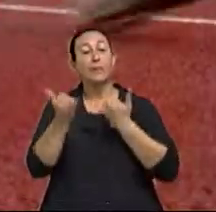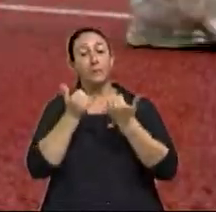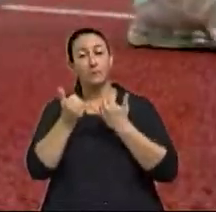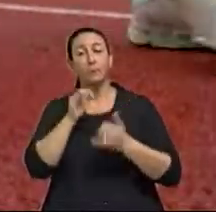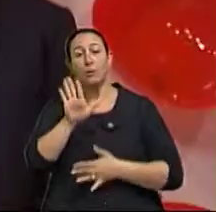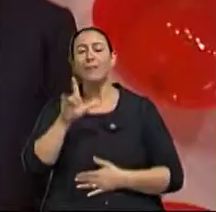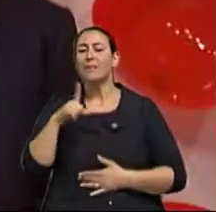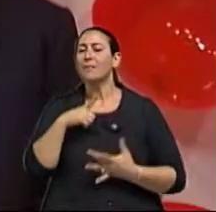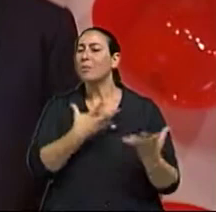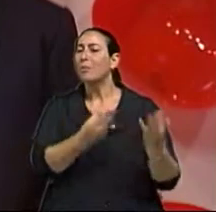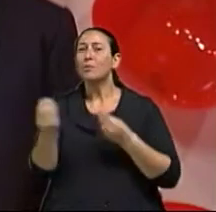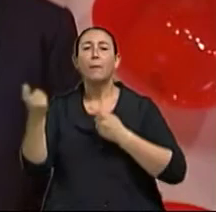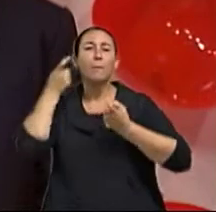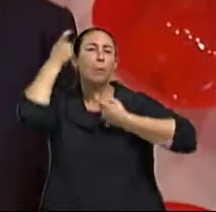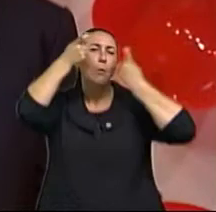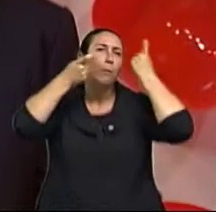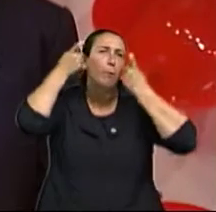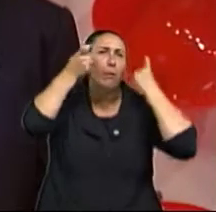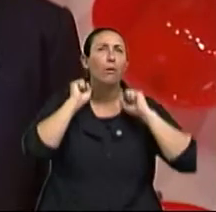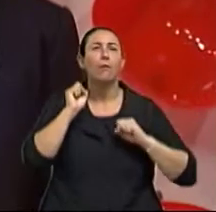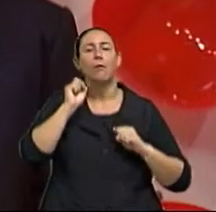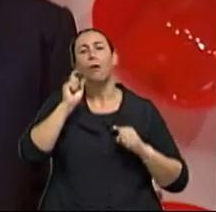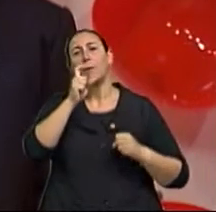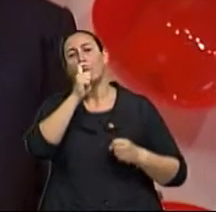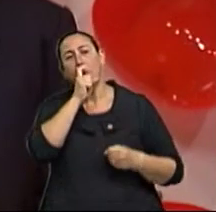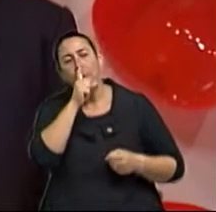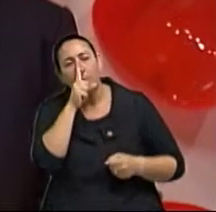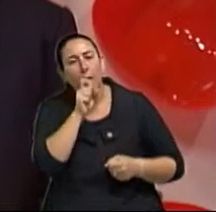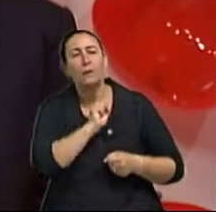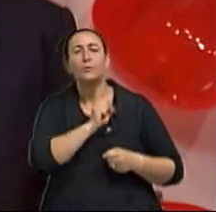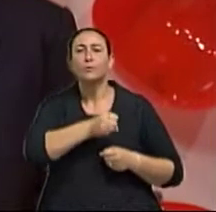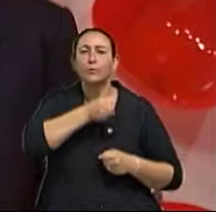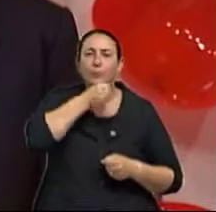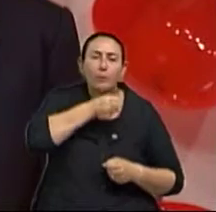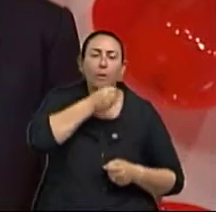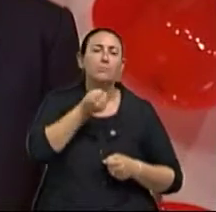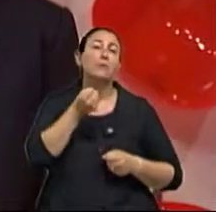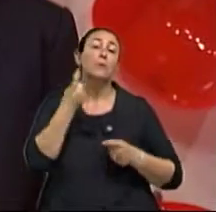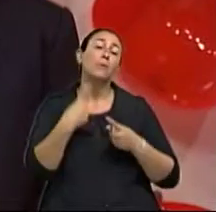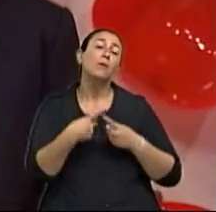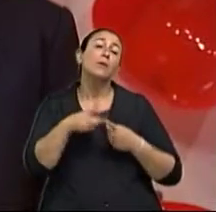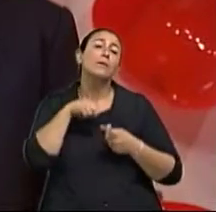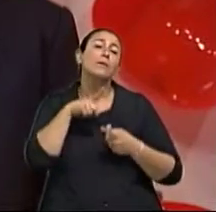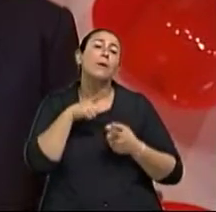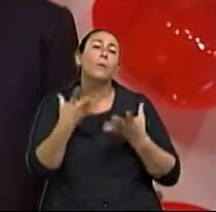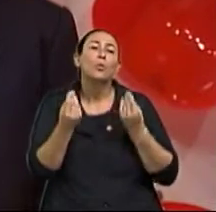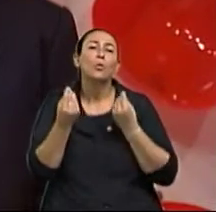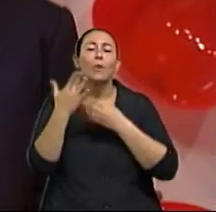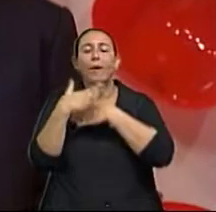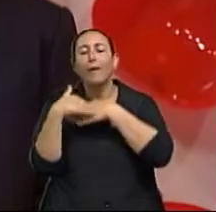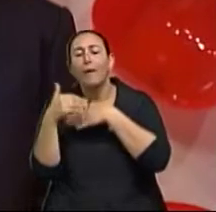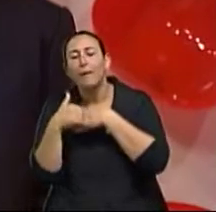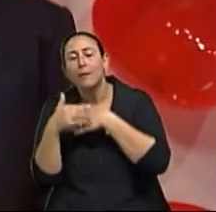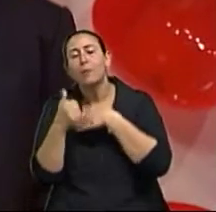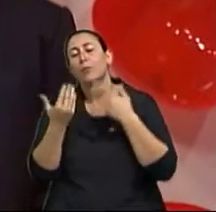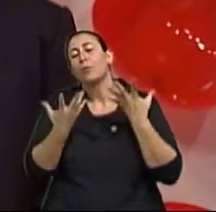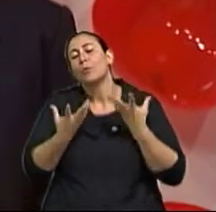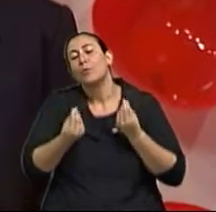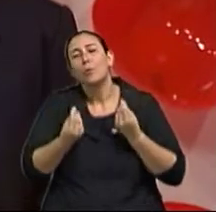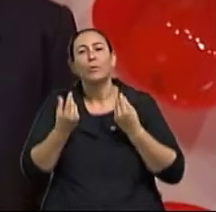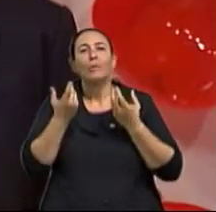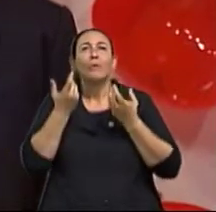pessoas que têm uma preocupação maior com seus pais, com seus avós, né? É porque elas receberam muito carinho, muita afeição, muito uhum. amor,